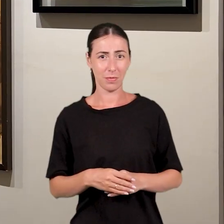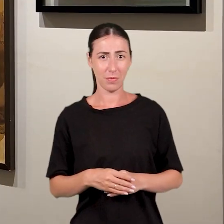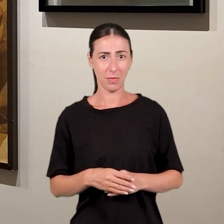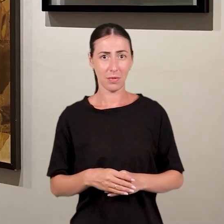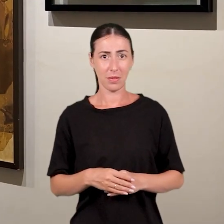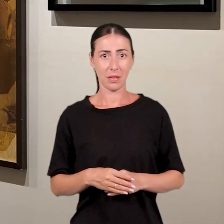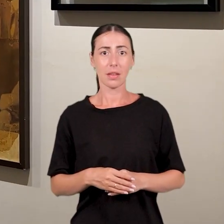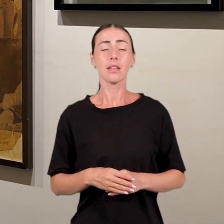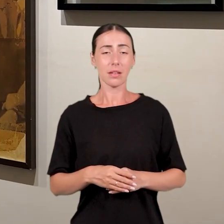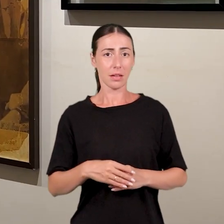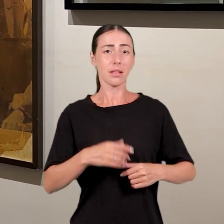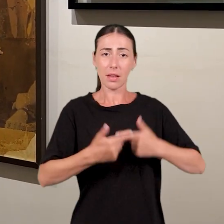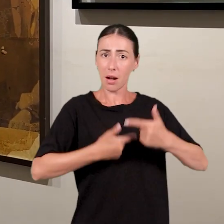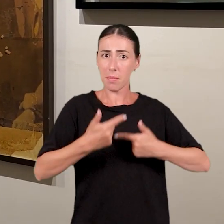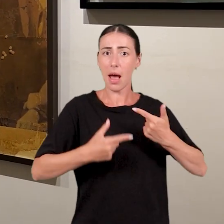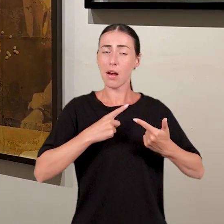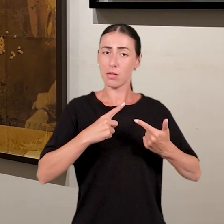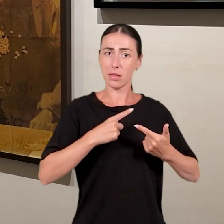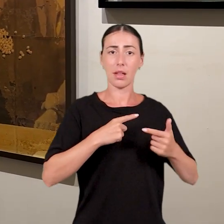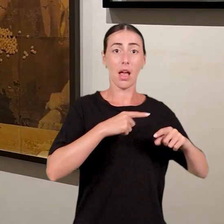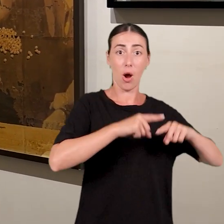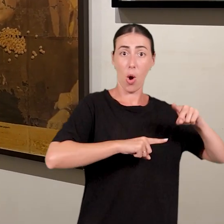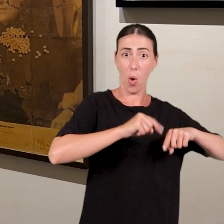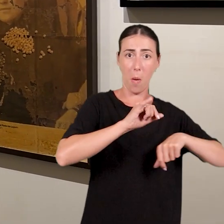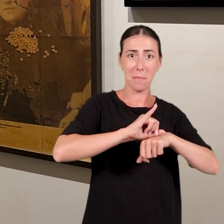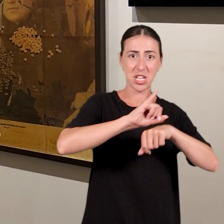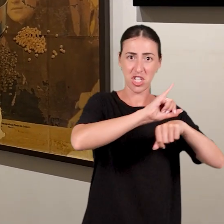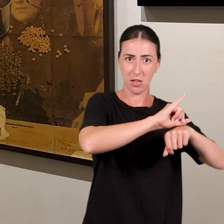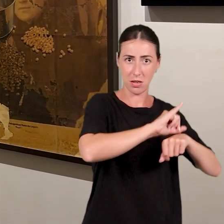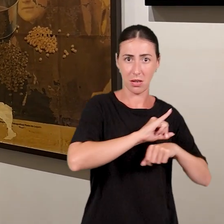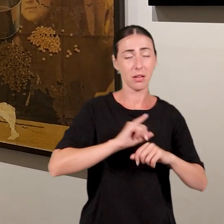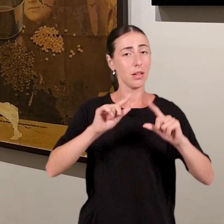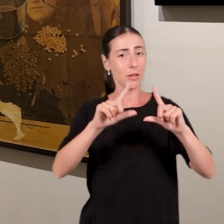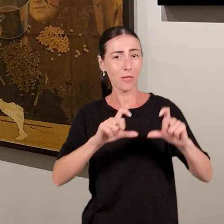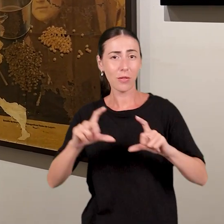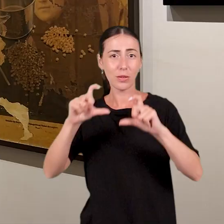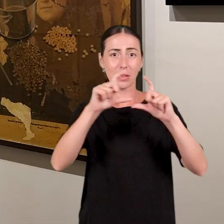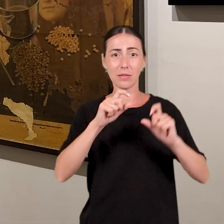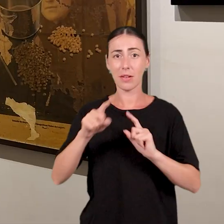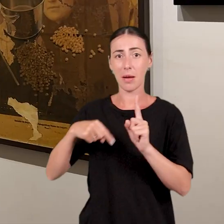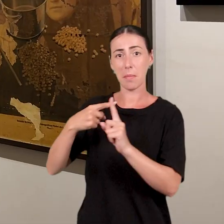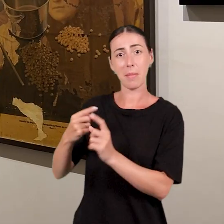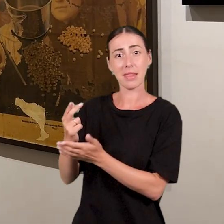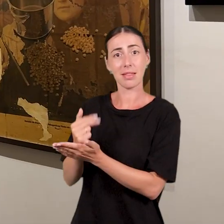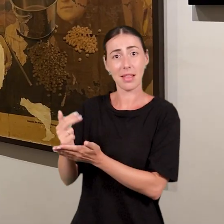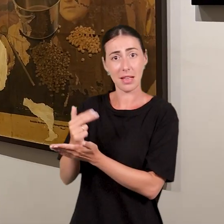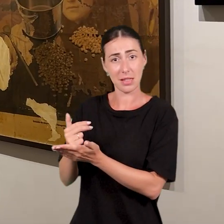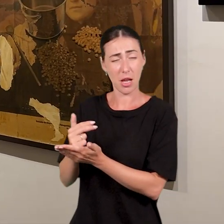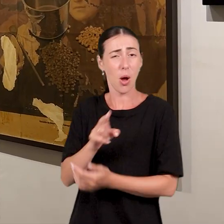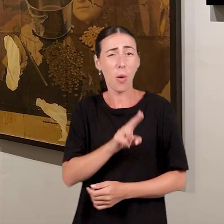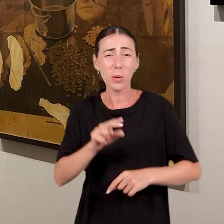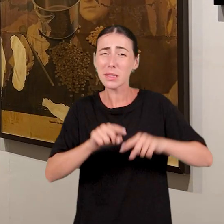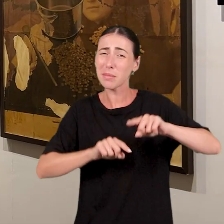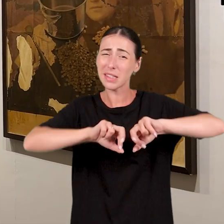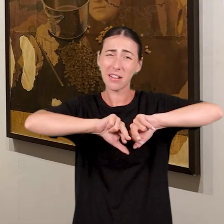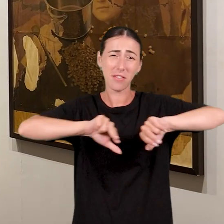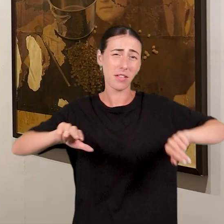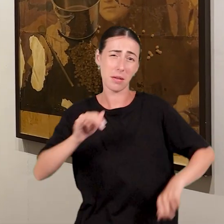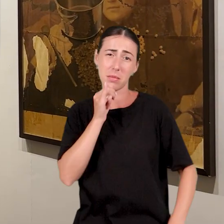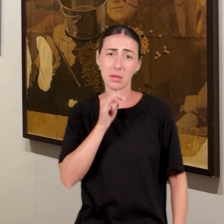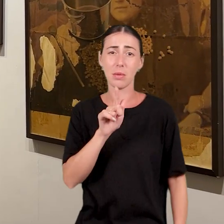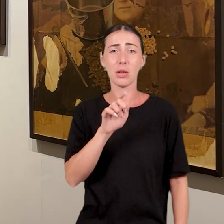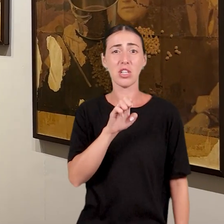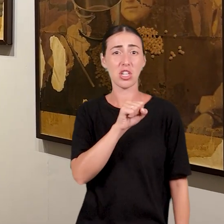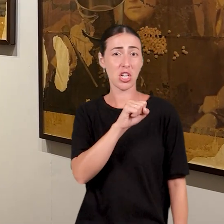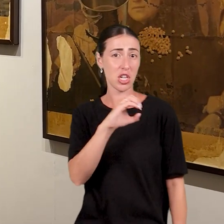Entre os trabalhos estão objetos, fotografias e desenhos, que evidenciam o uso de materiais diversos como gesso, metal